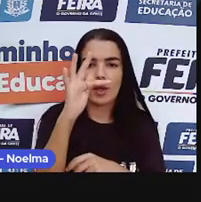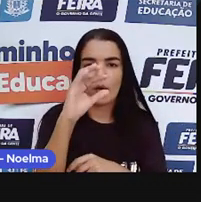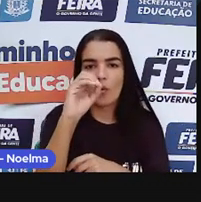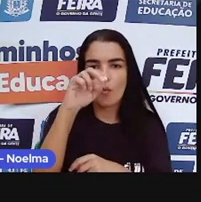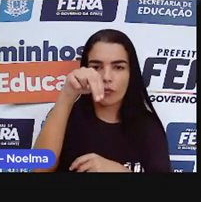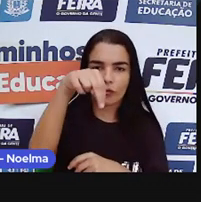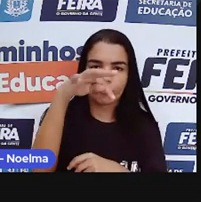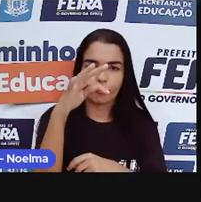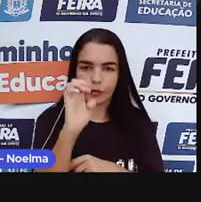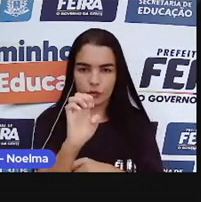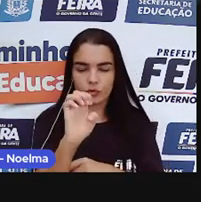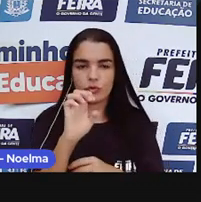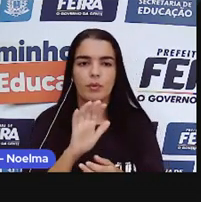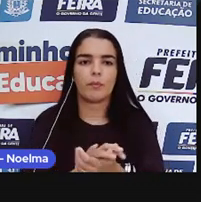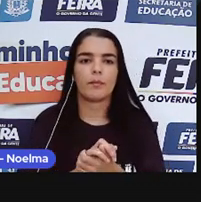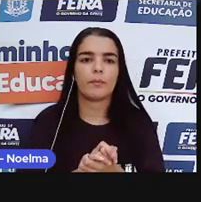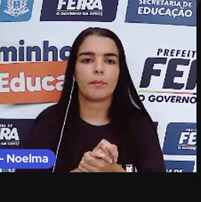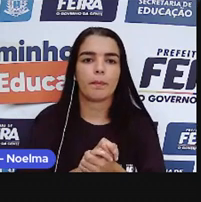pesquisa.